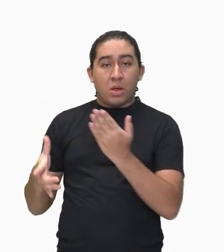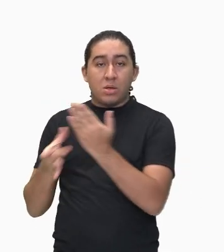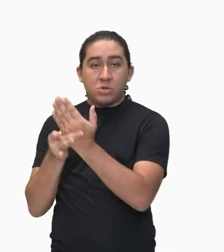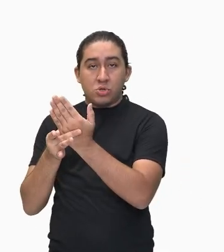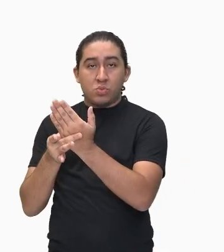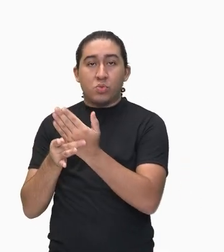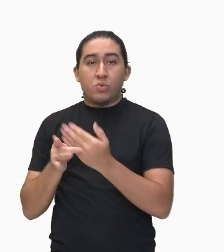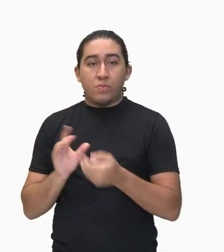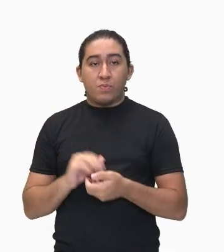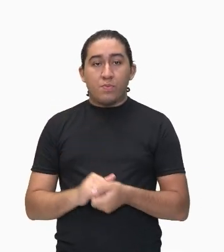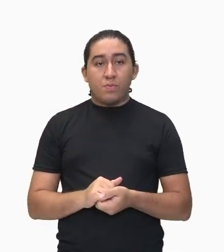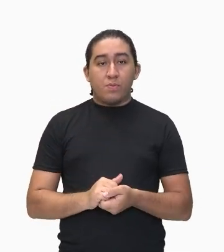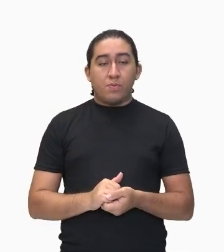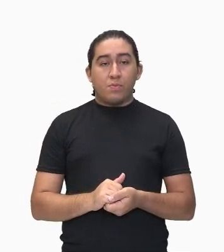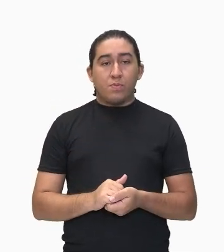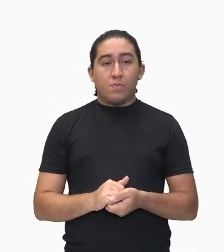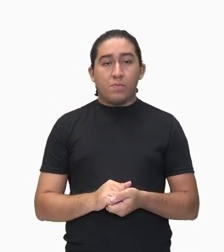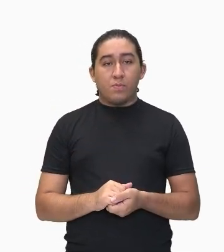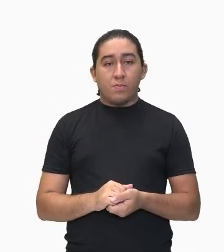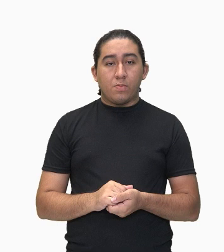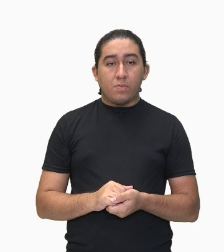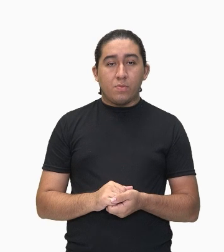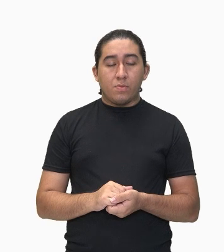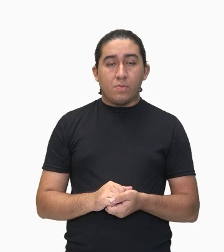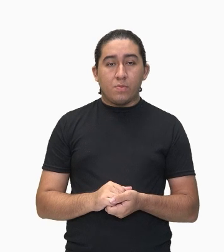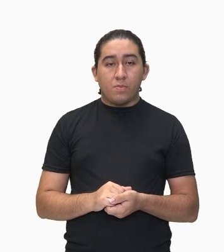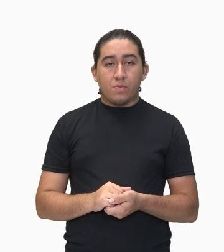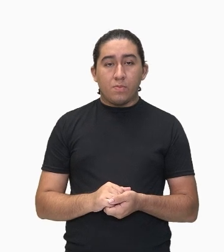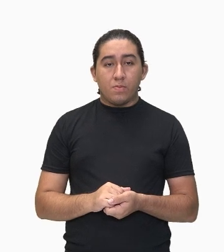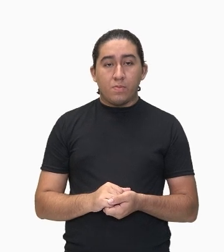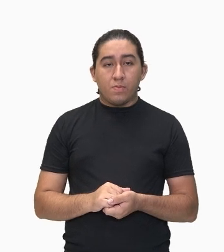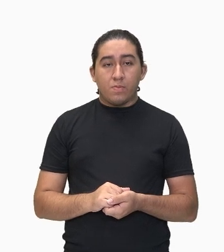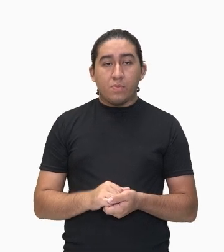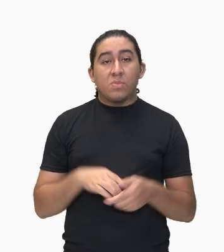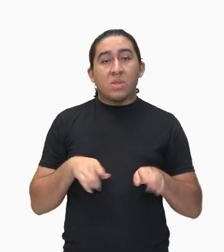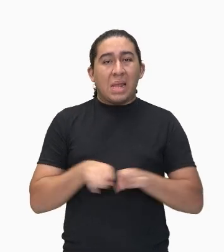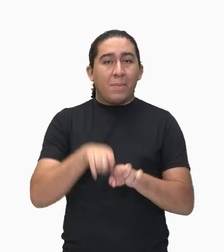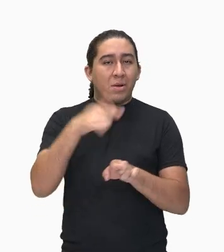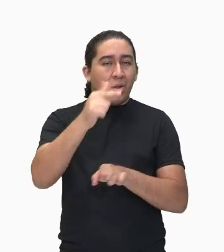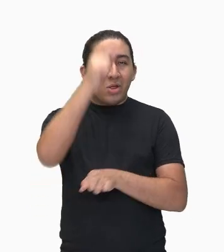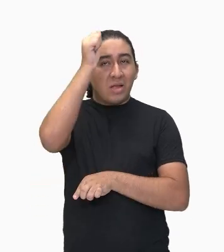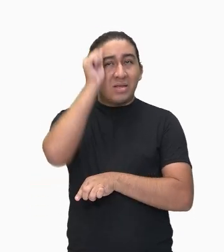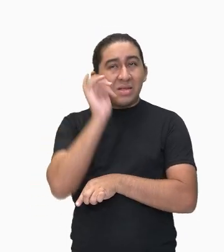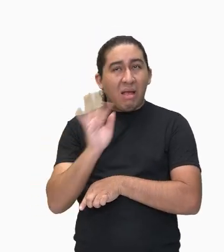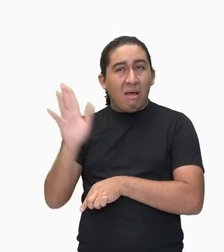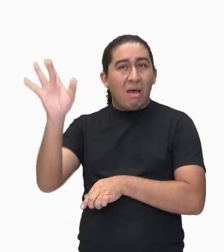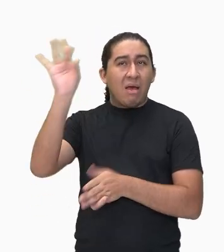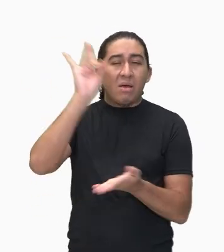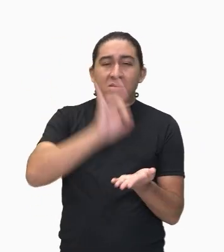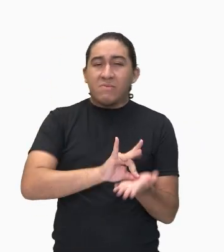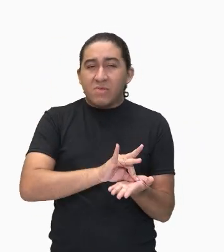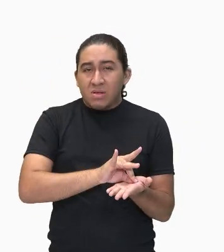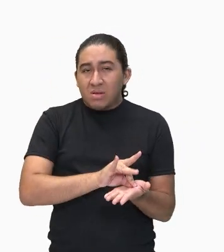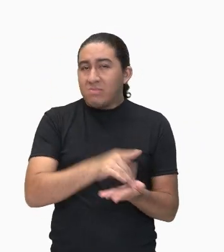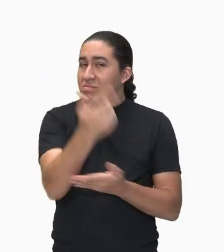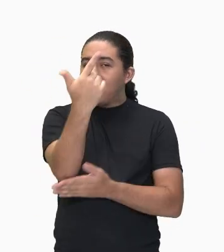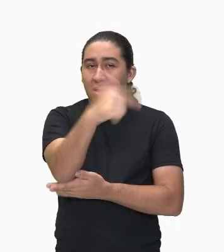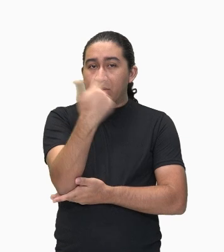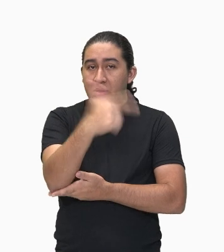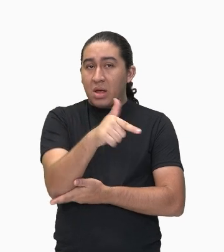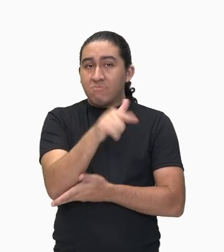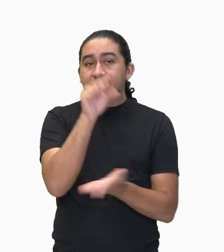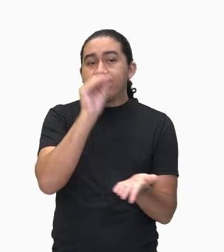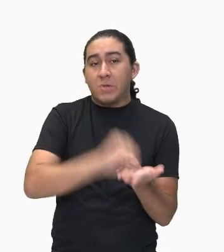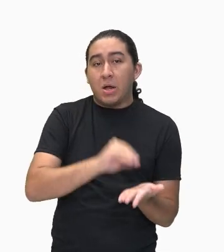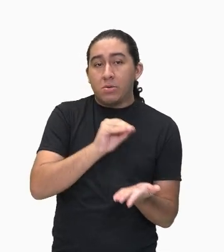no naturalismo. A ausência de idealizações. Realmente não há idealizações, né?